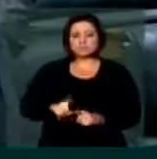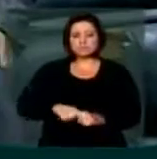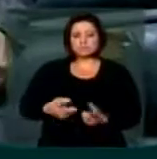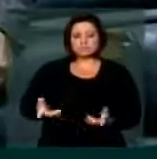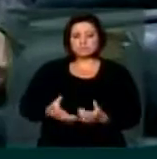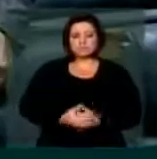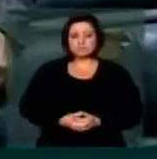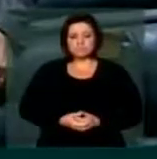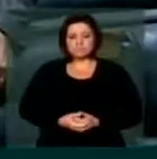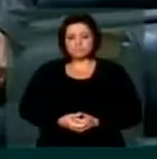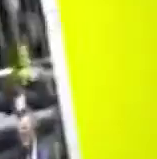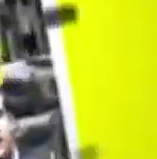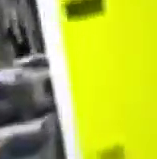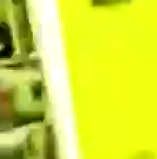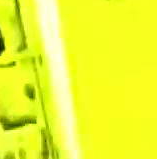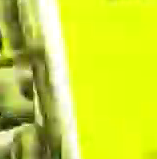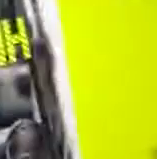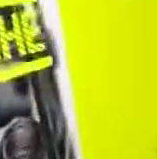seu aumento.